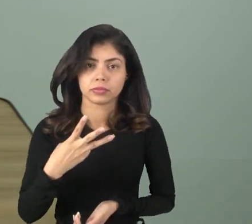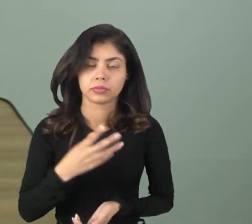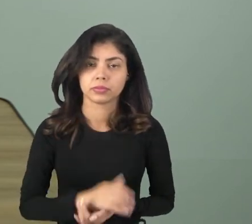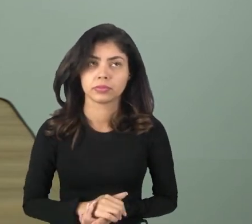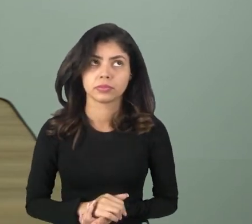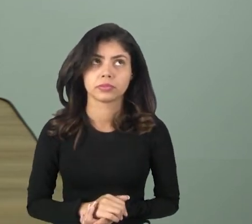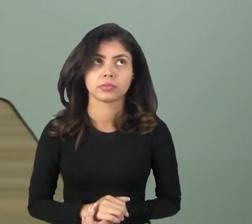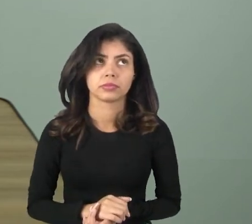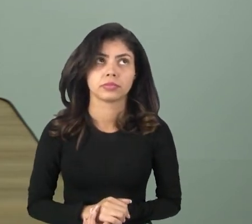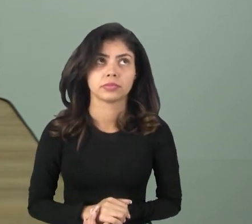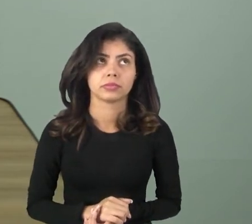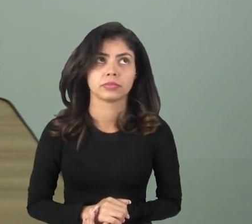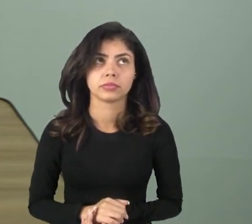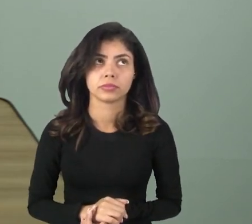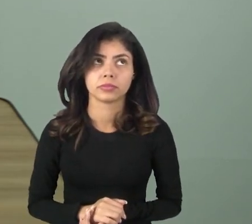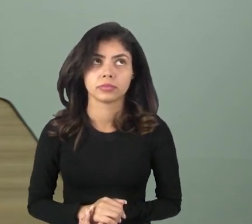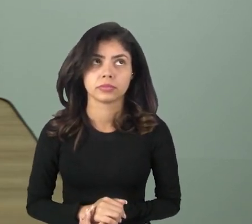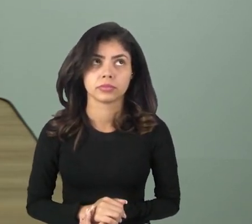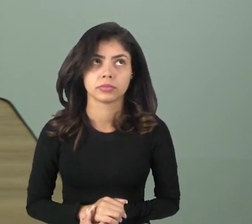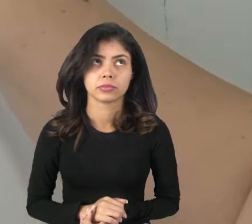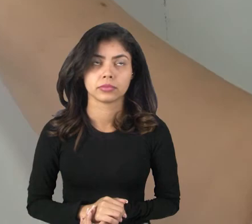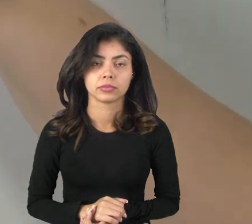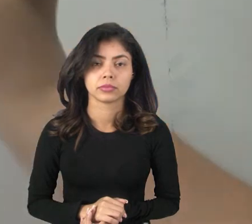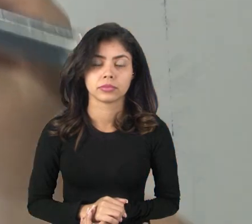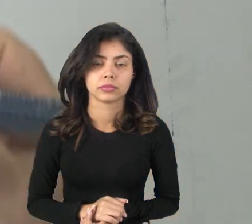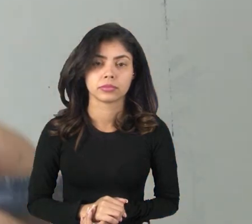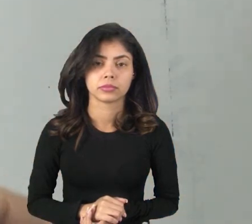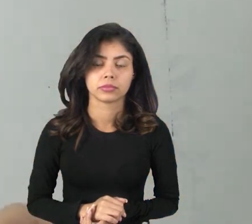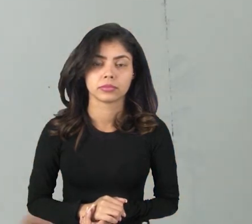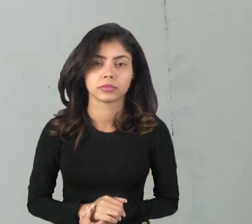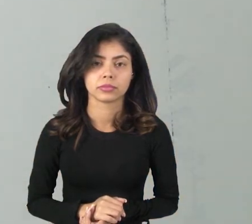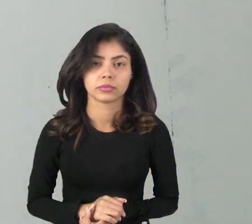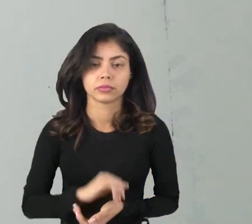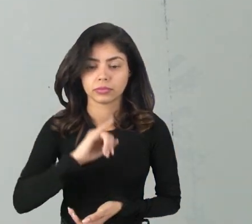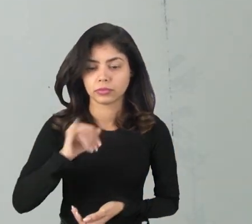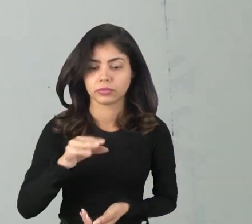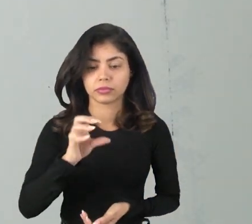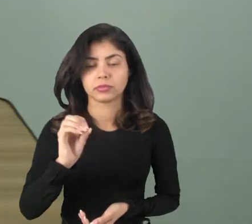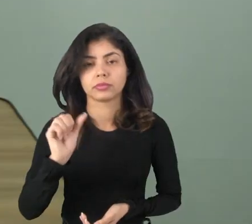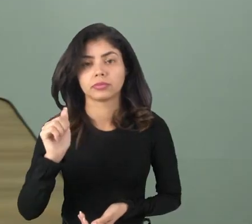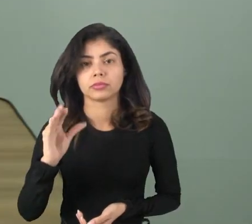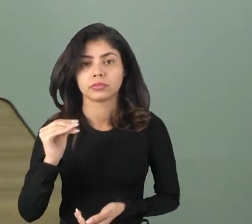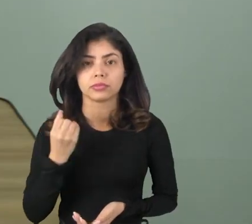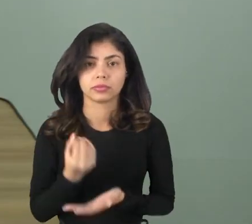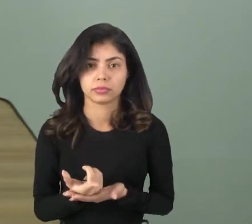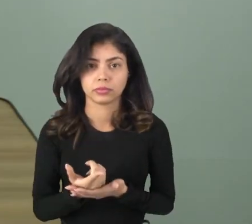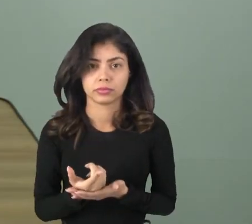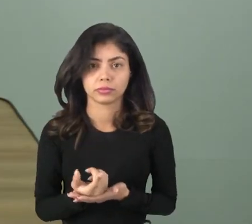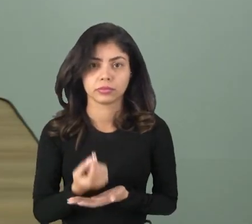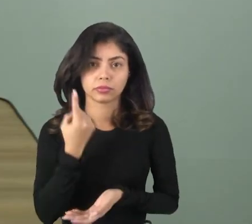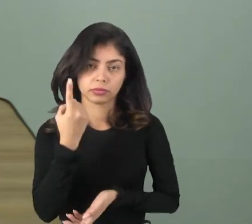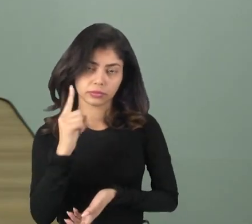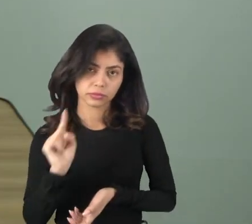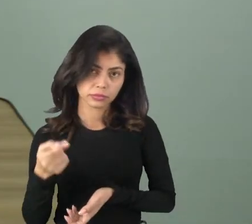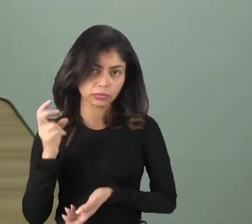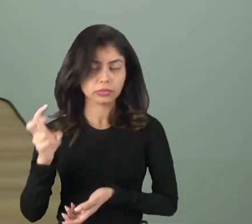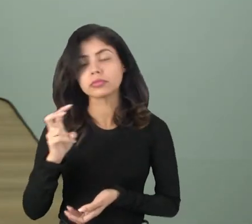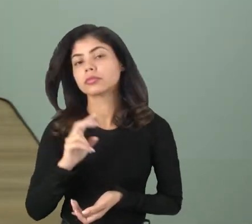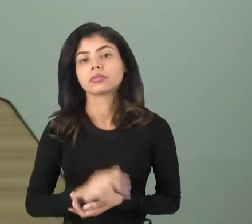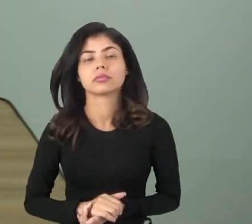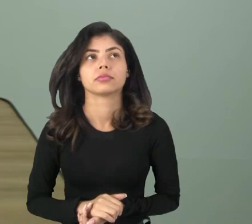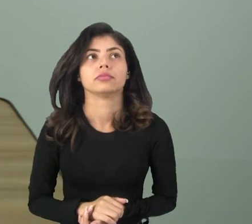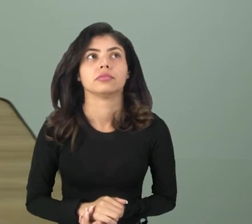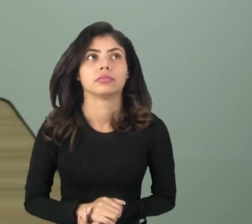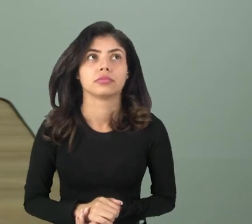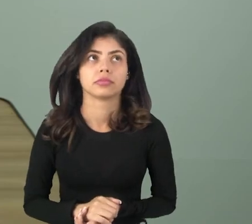de tecido, né? E João, ele comprou 1,5 m de